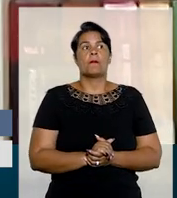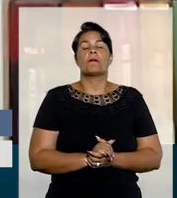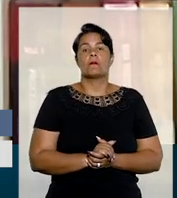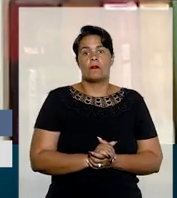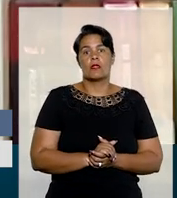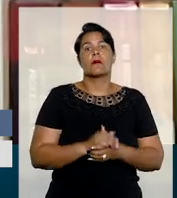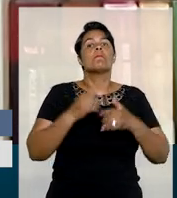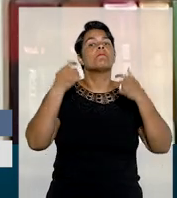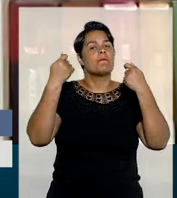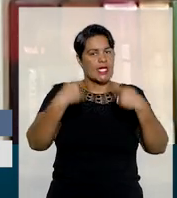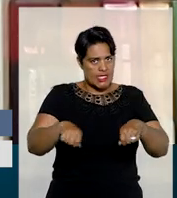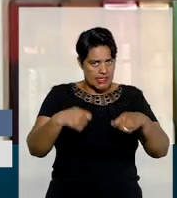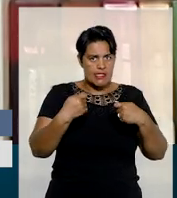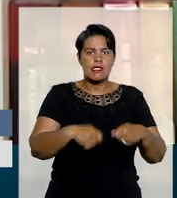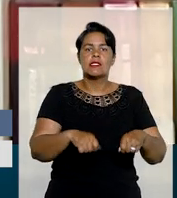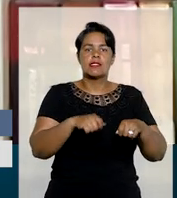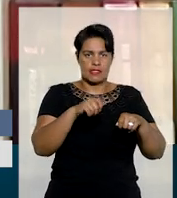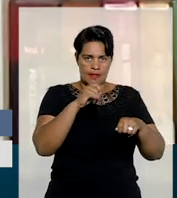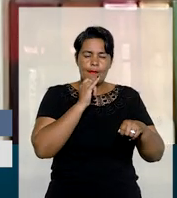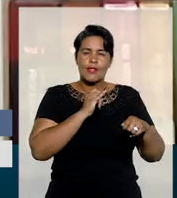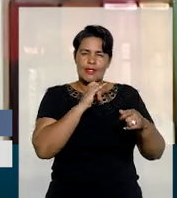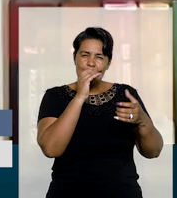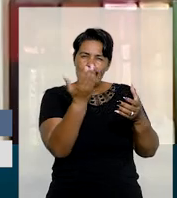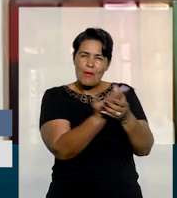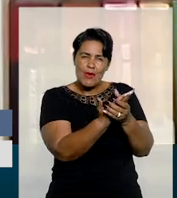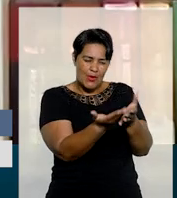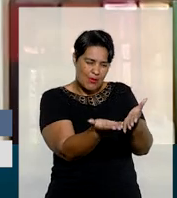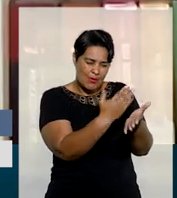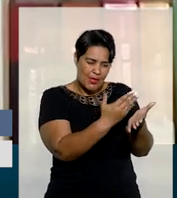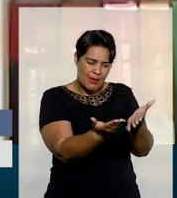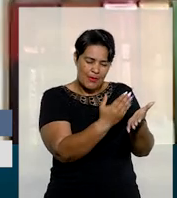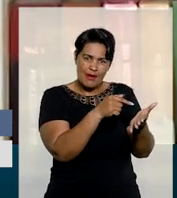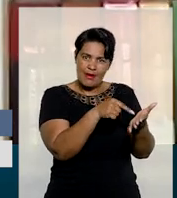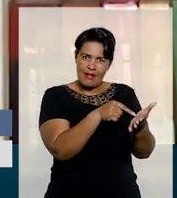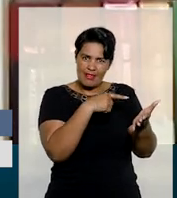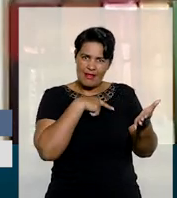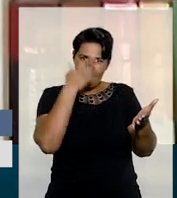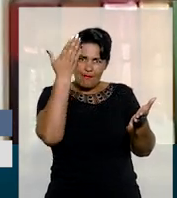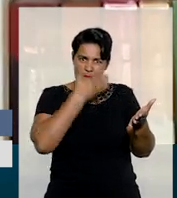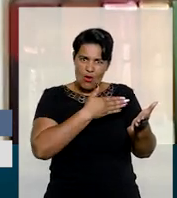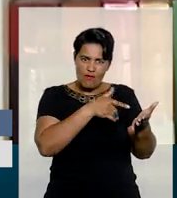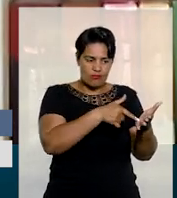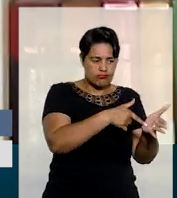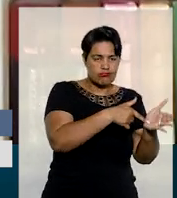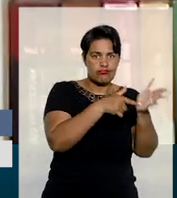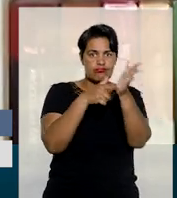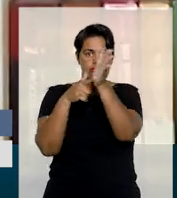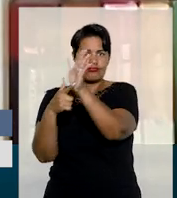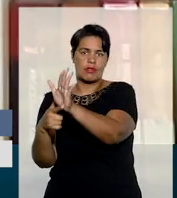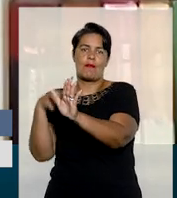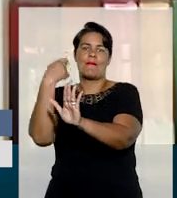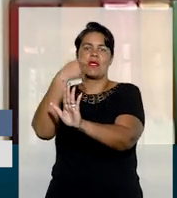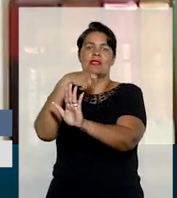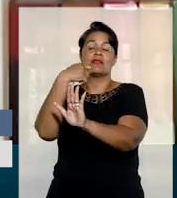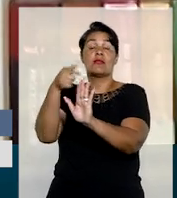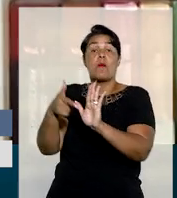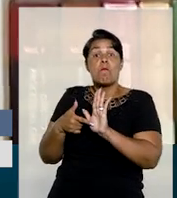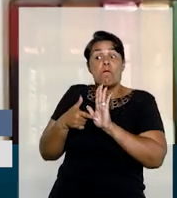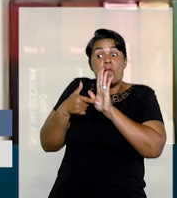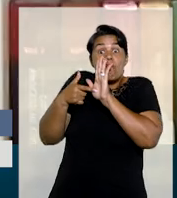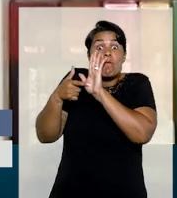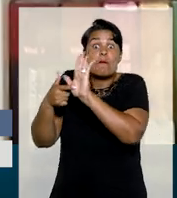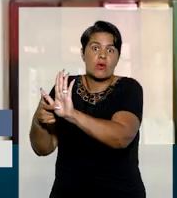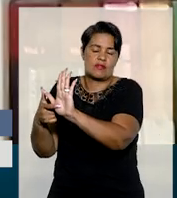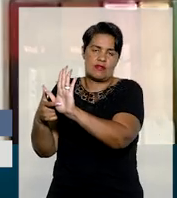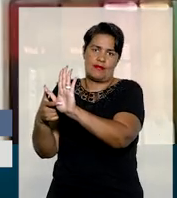fez. Há necessidade de indicação, porque nós estamos diante aqui de um recurso de fundamentação vinculada, que é o